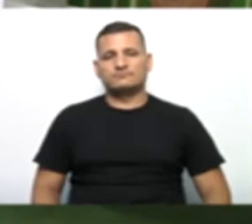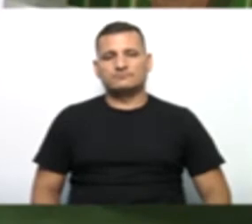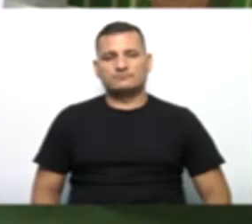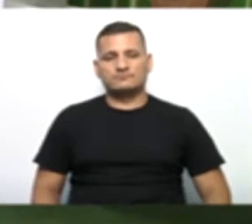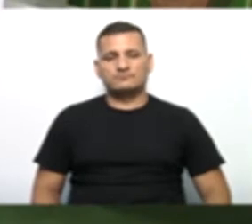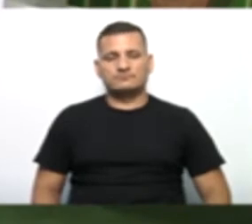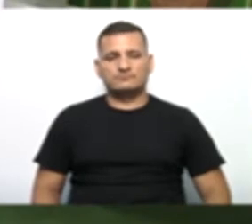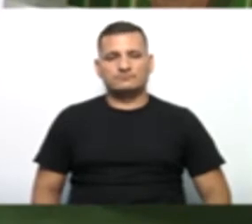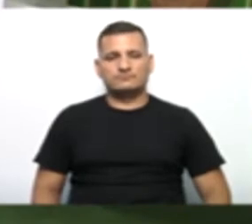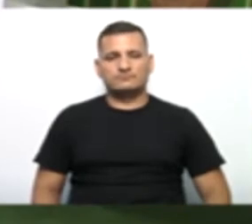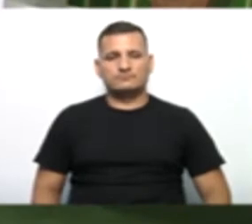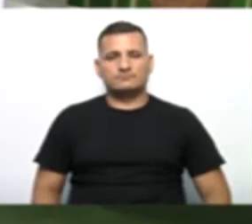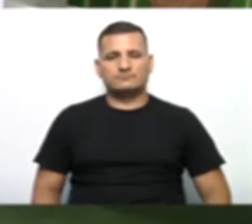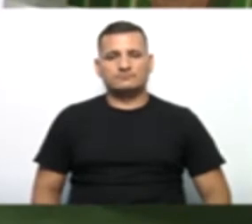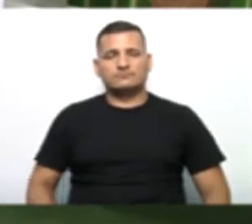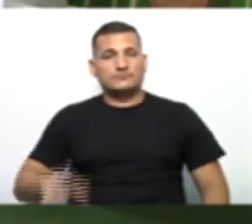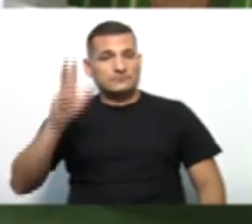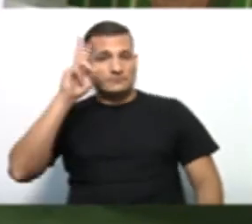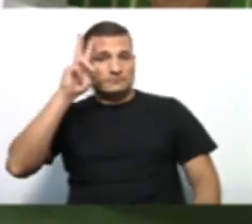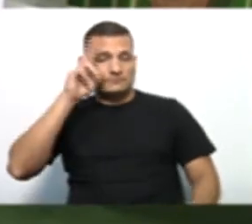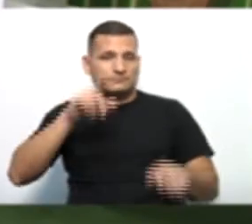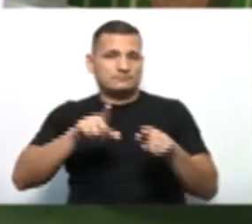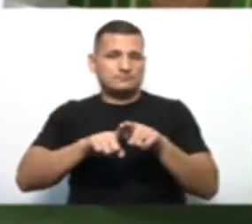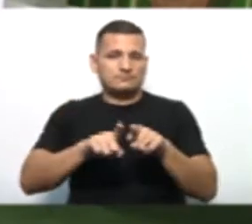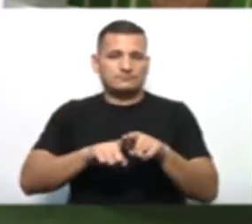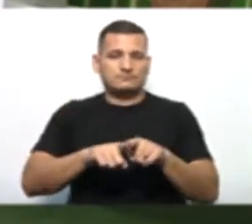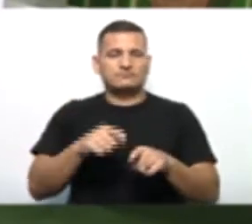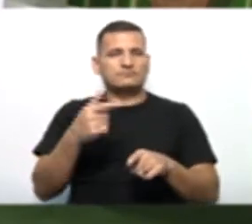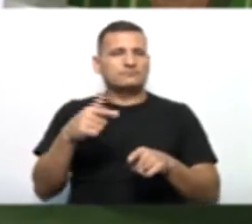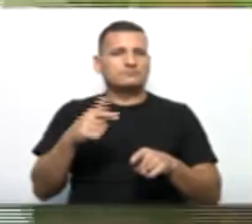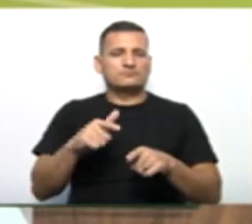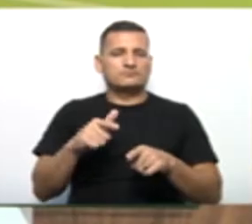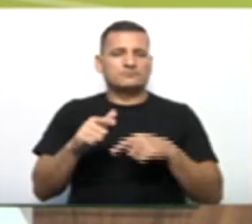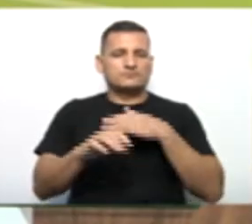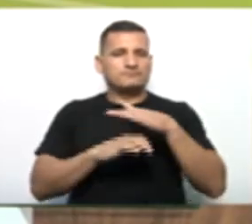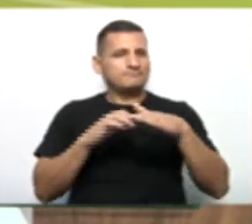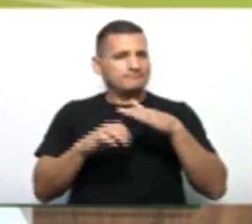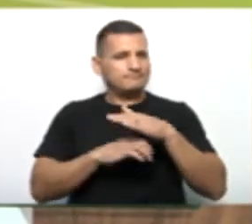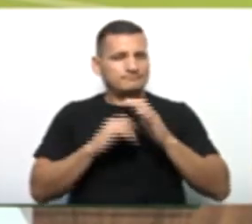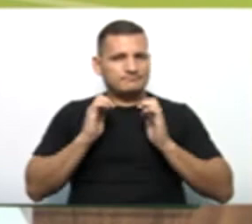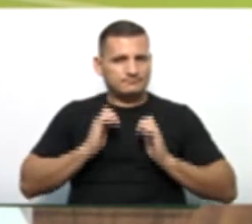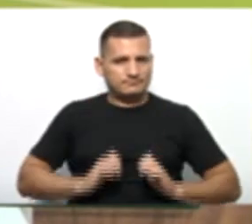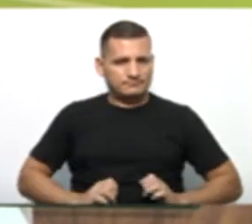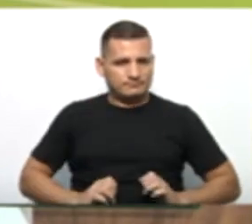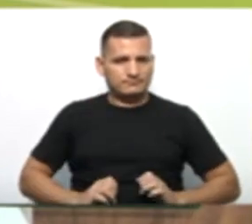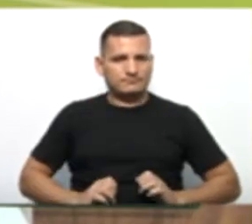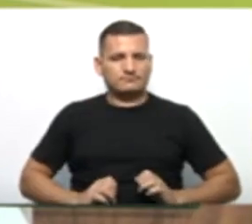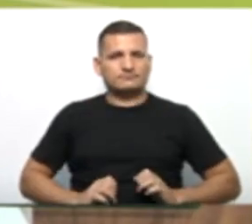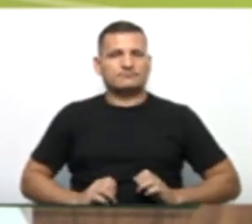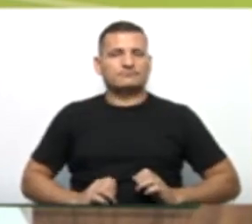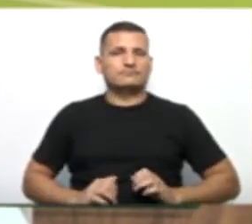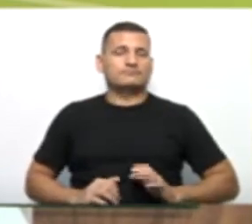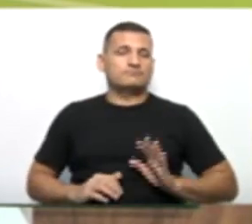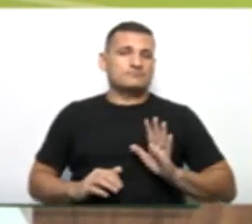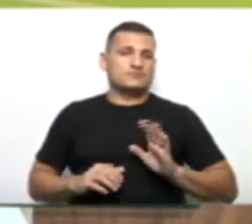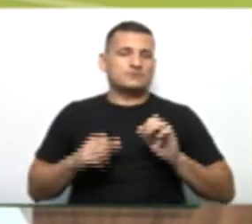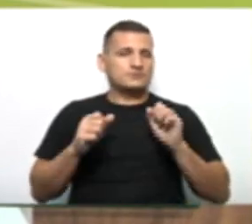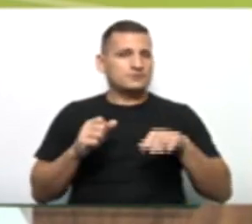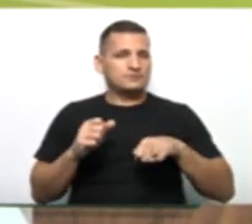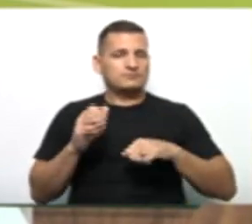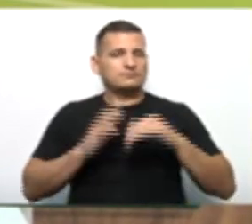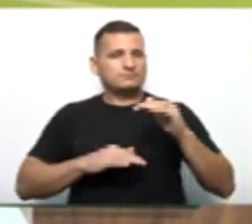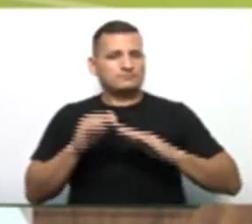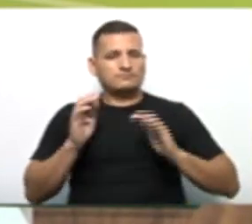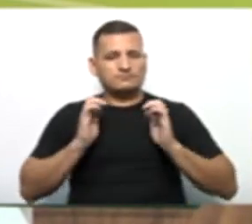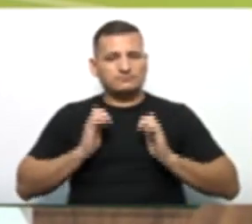válido lembrar que não existe empresas éticas de organizações éticas mas sim profissionais éticos como nós